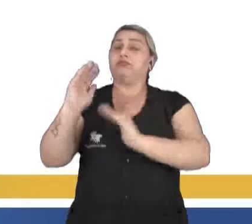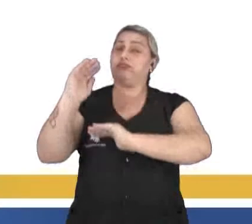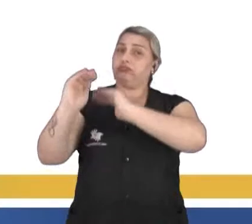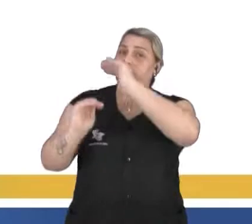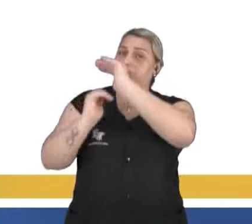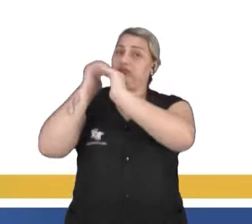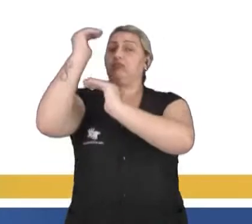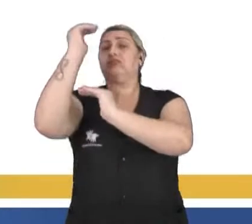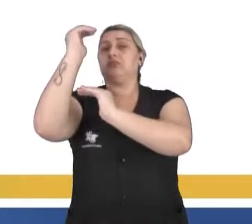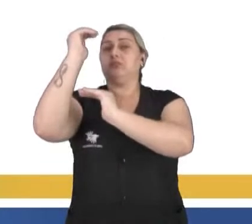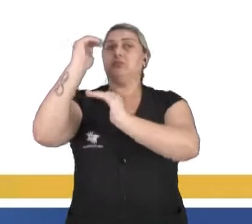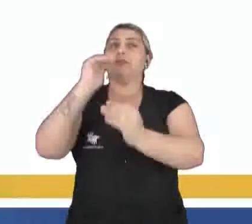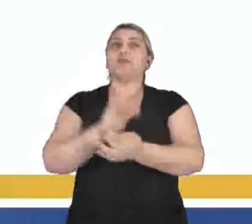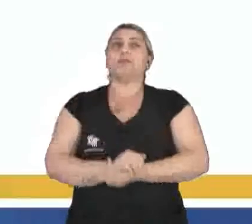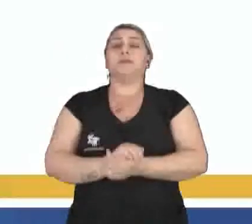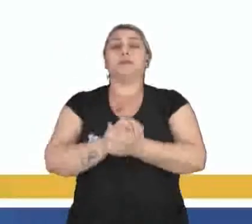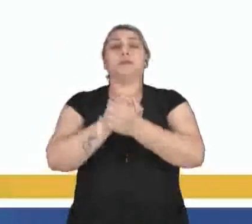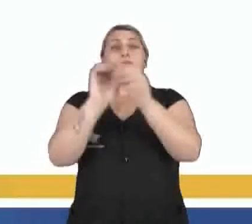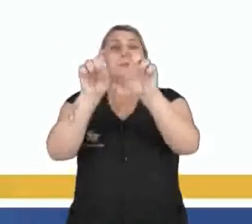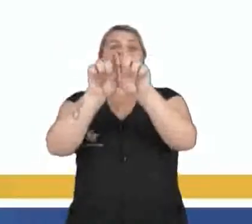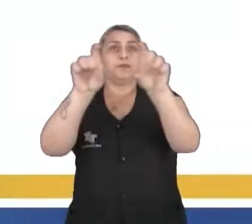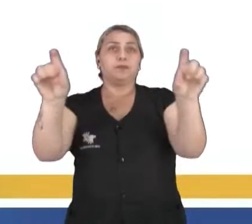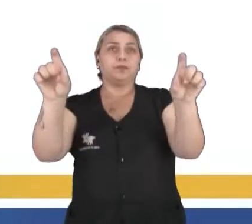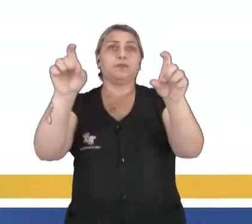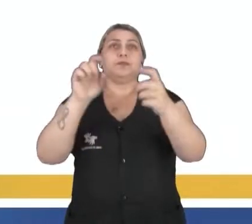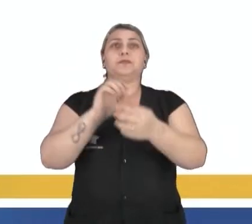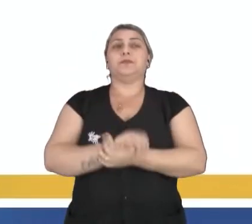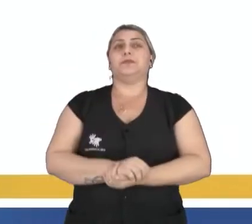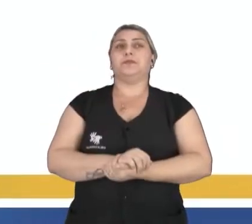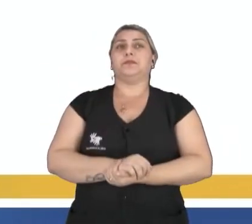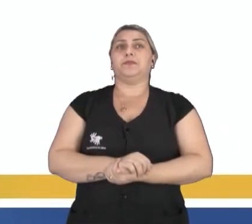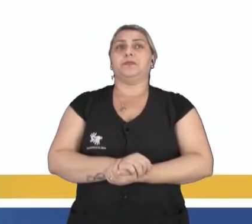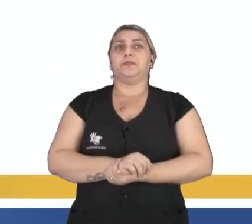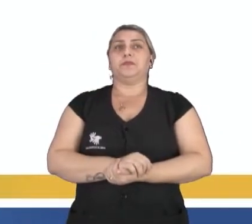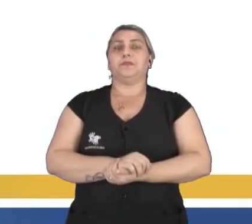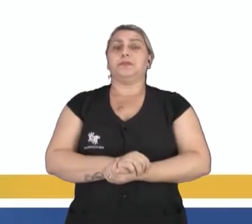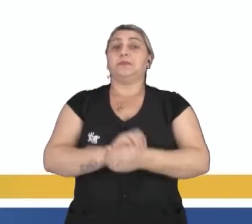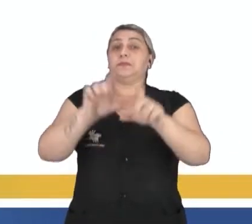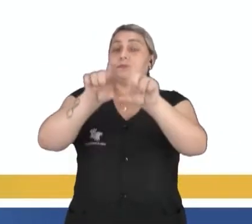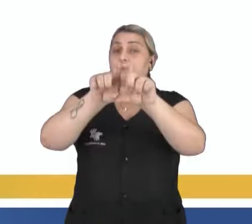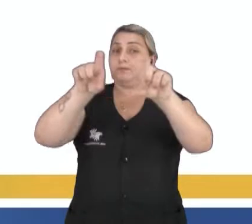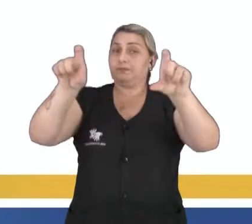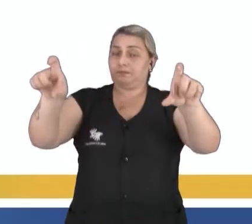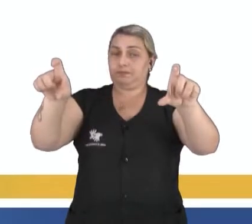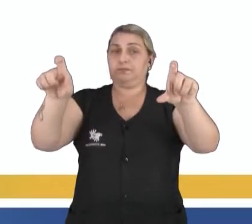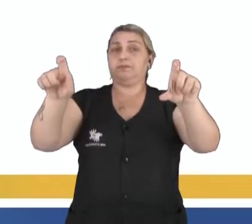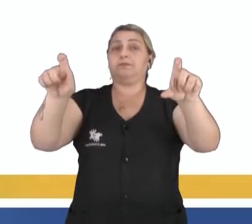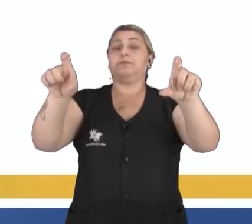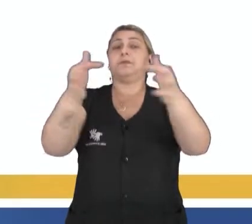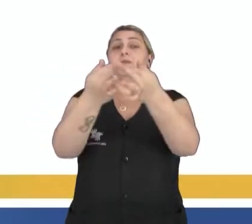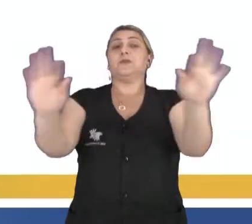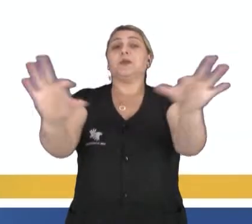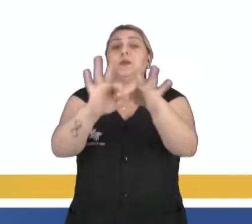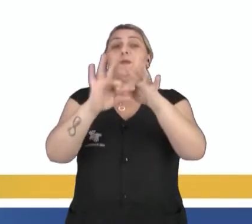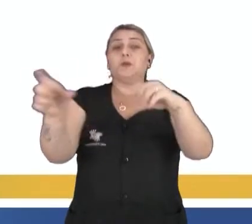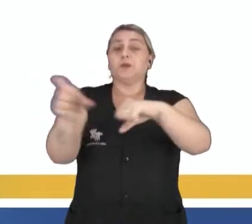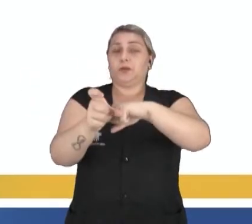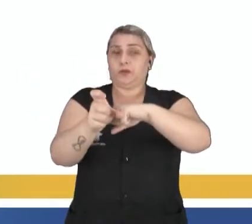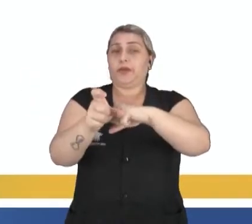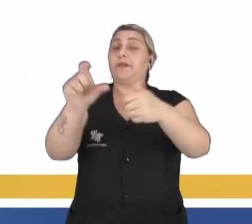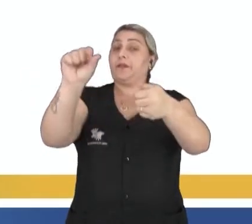longo dessas aulas, tá? Então, vamos lá. As orações subordinadas substantivas, quando elas